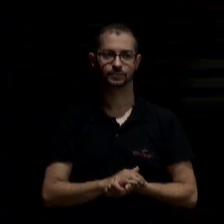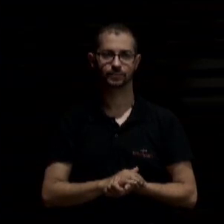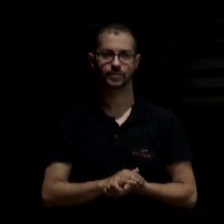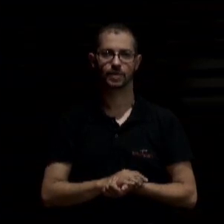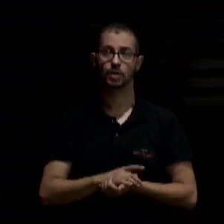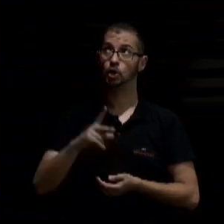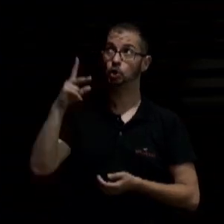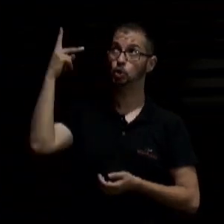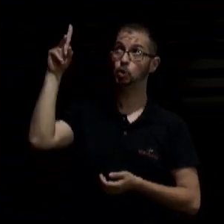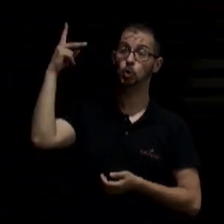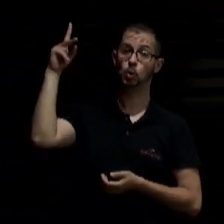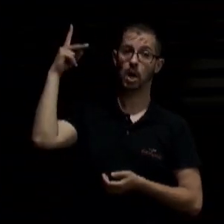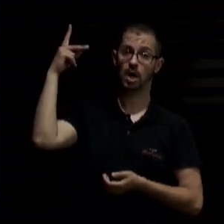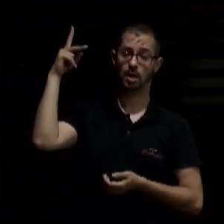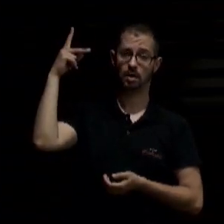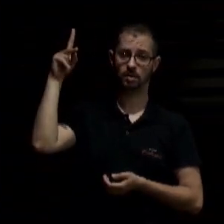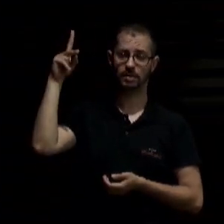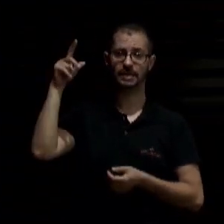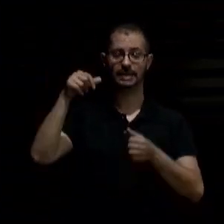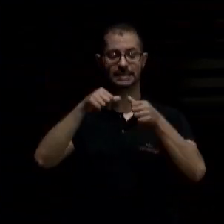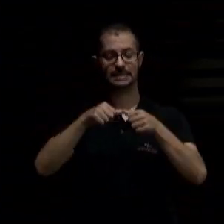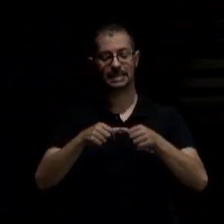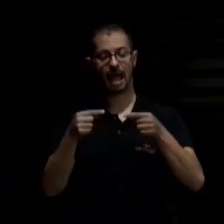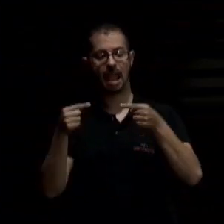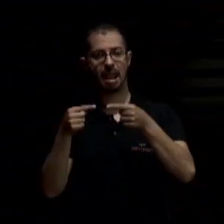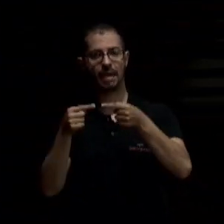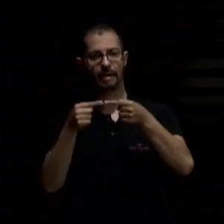Sua está ligada aqui a estes.